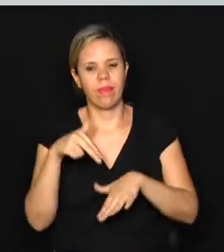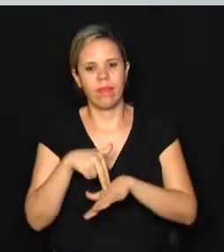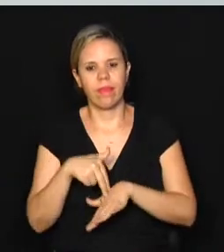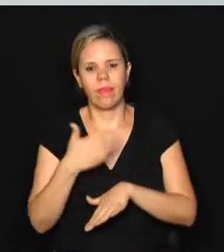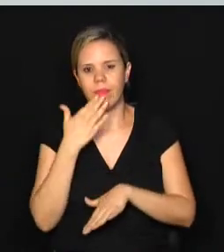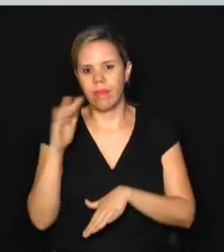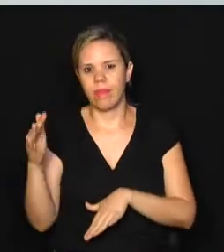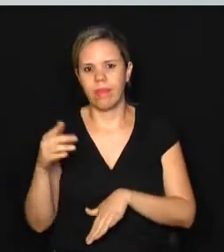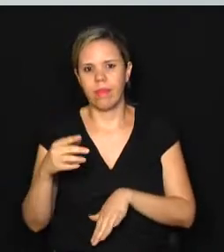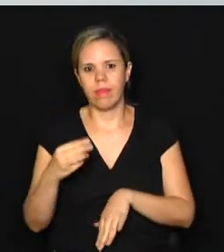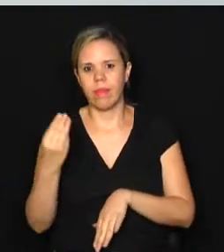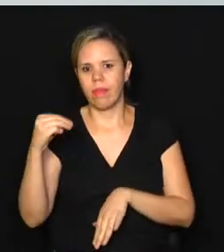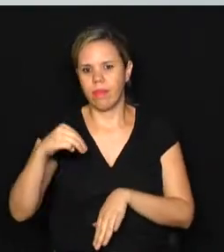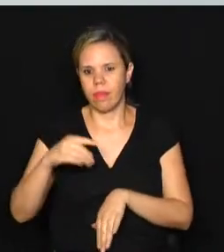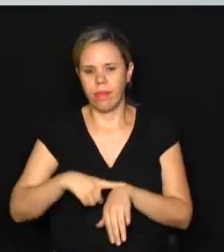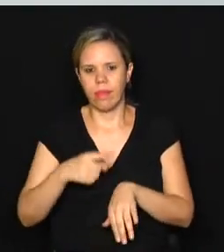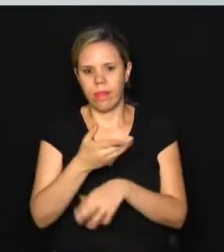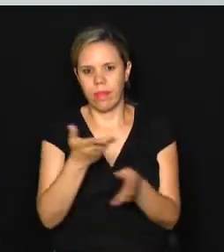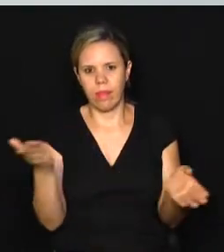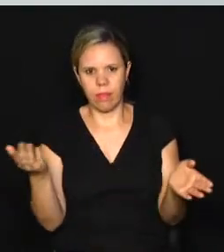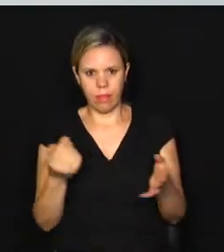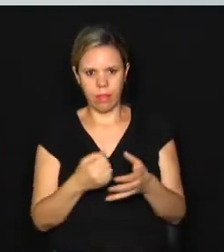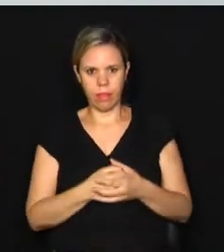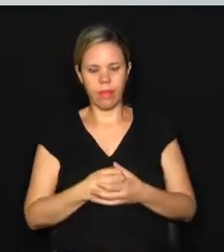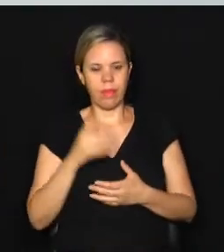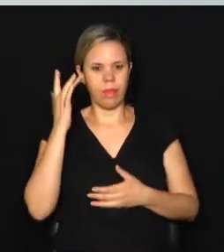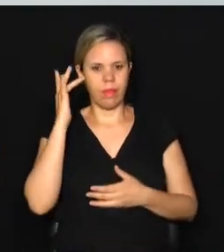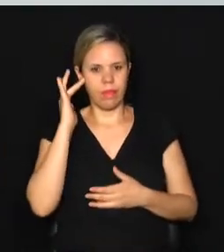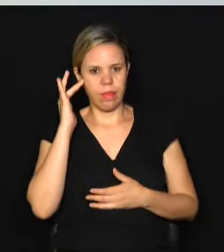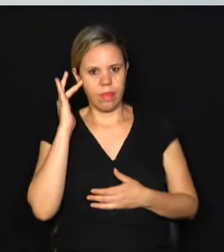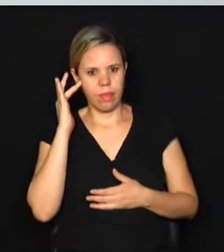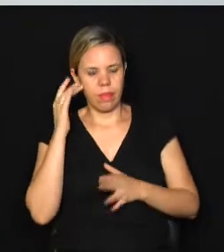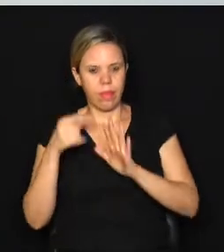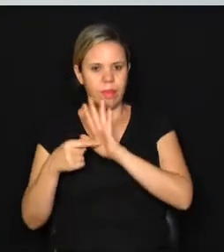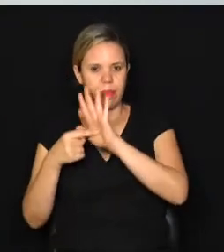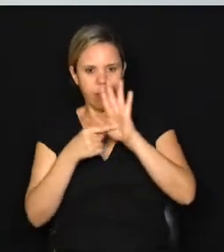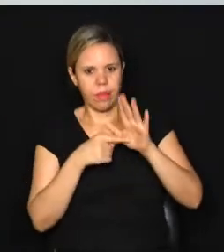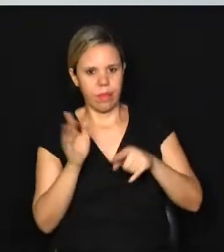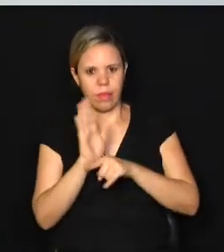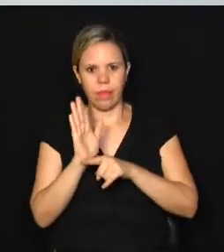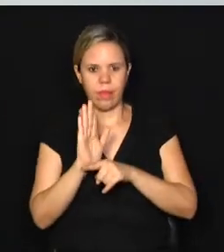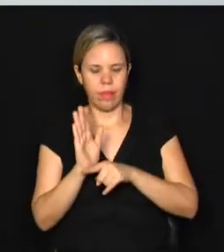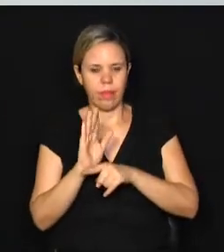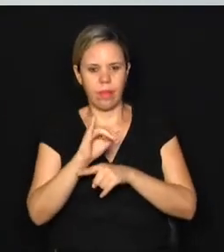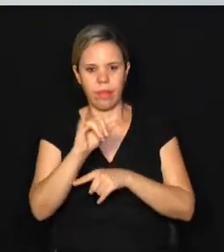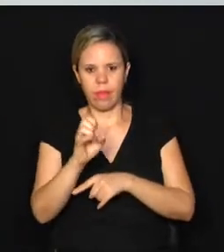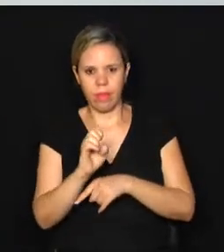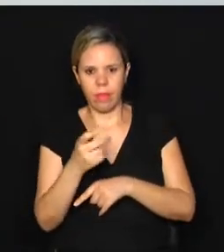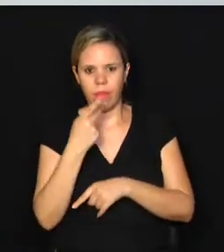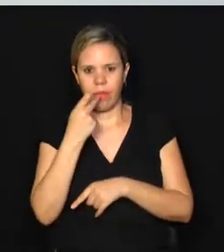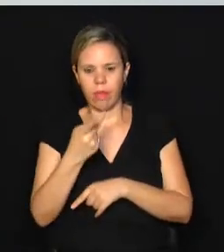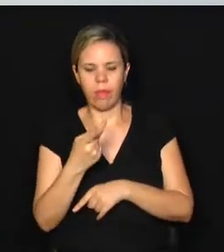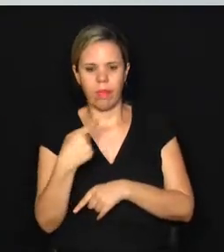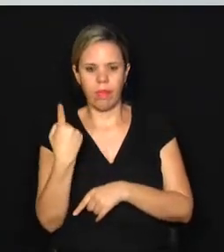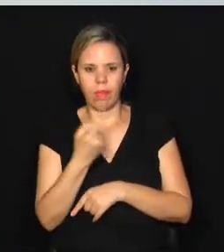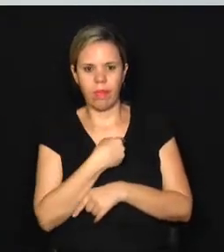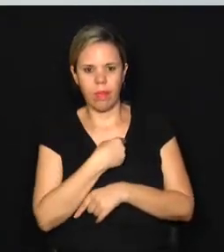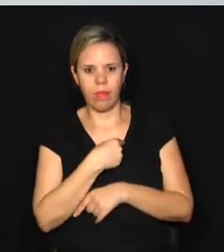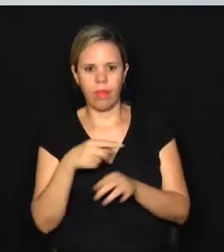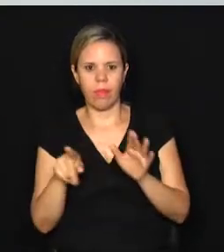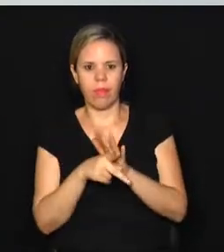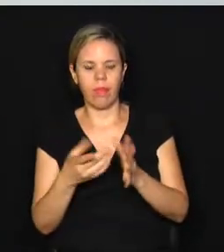tomar mais de 3 minutos do tempo de vocês. Eu acho que o que já foi mostrado no vídeo aí, falado pelo Joel, é muito do nosso sentimento,